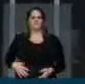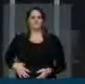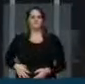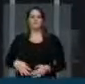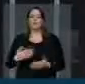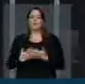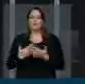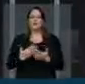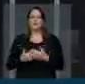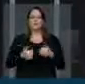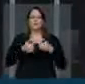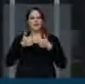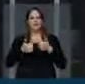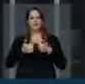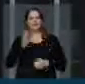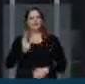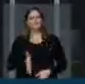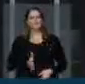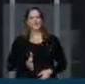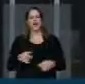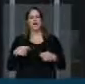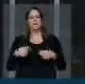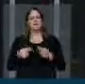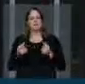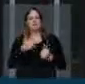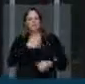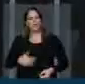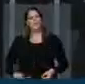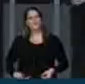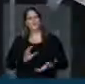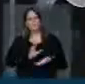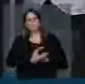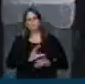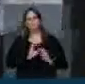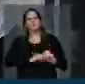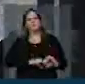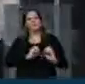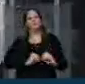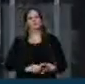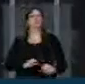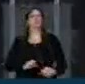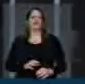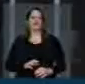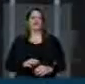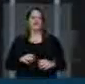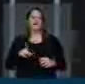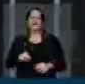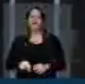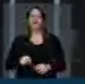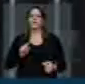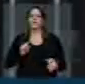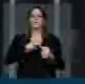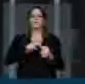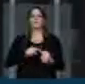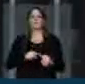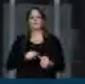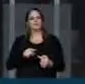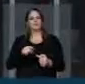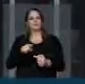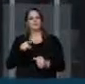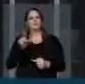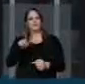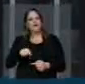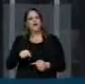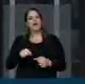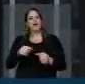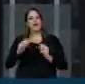e de qualidade, já recursos públicos para a educação pública. Essa é a tarefa que as ruas pedem para a